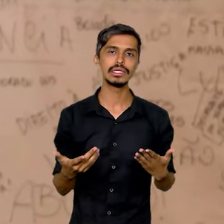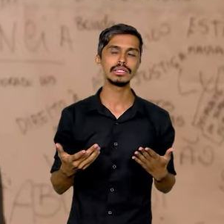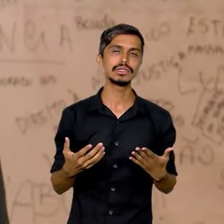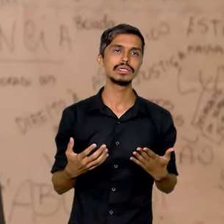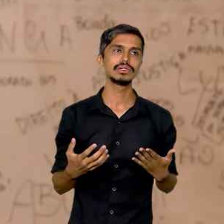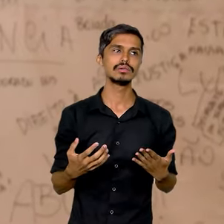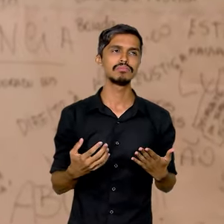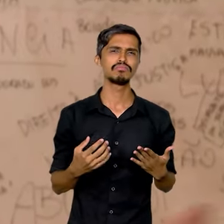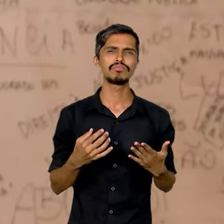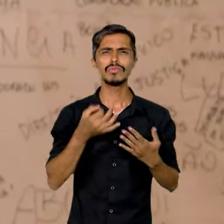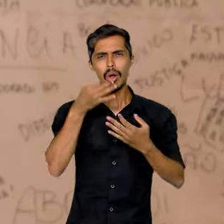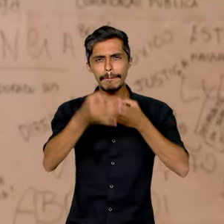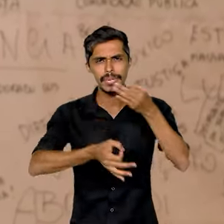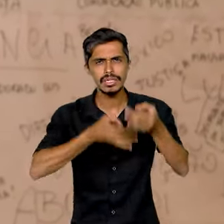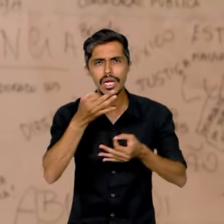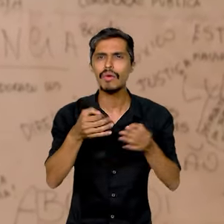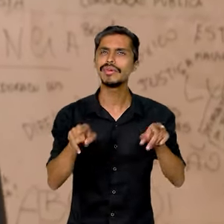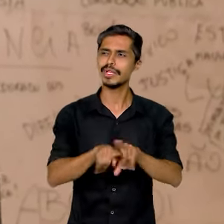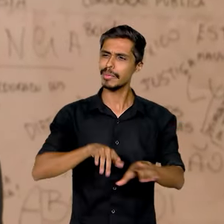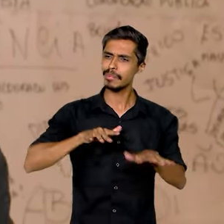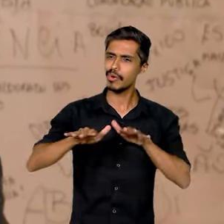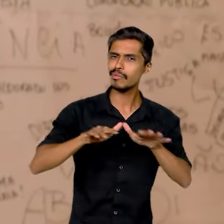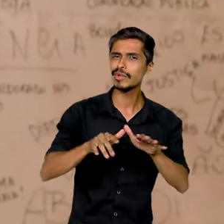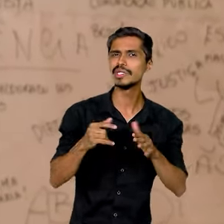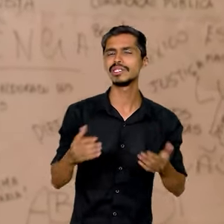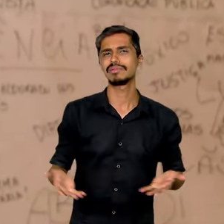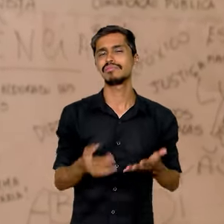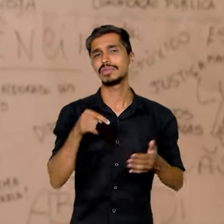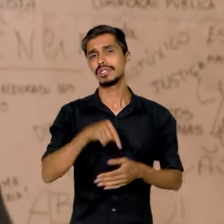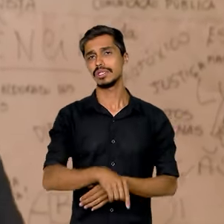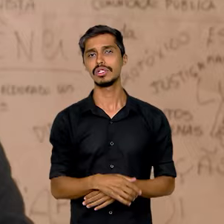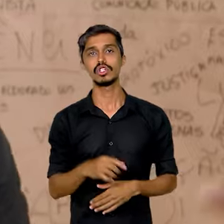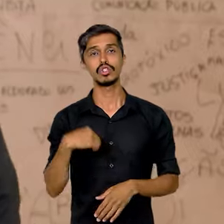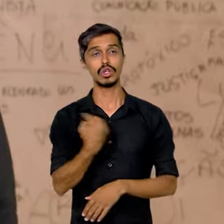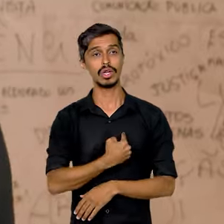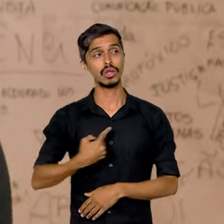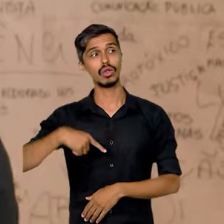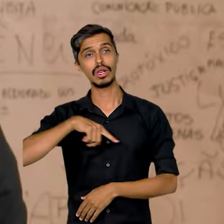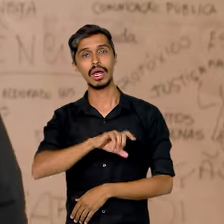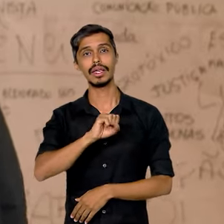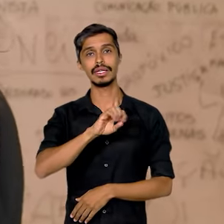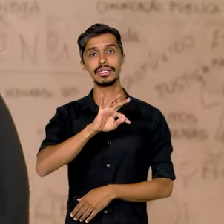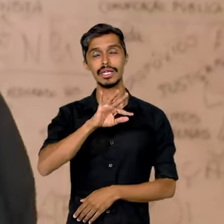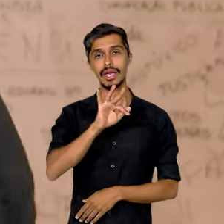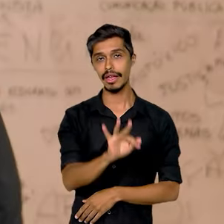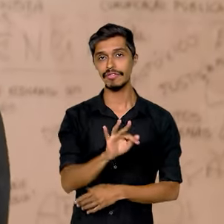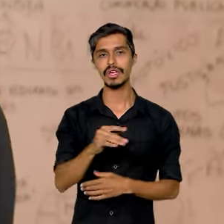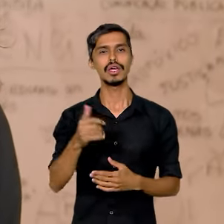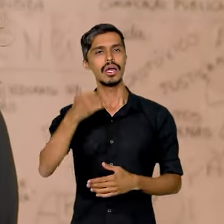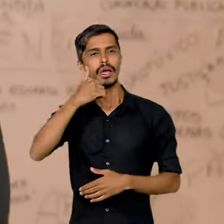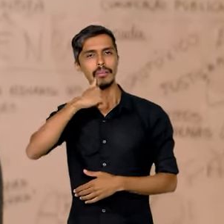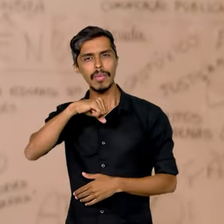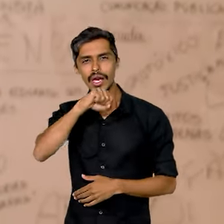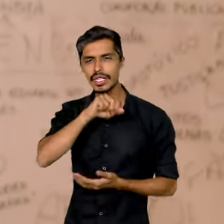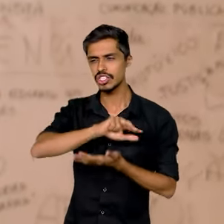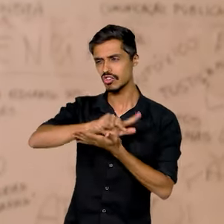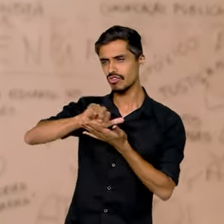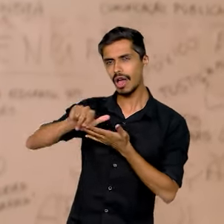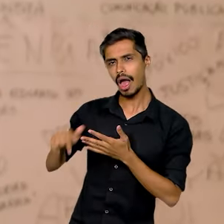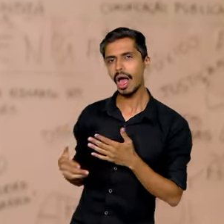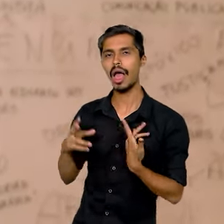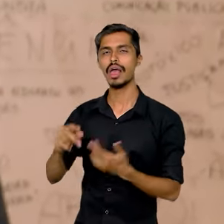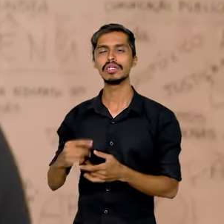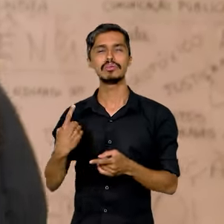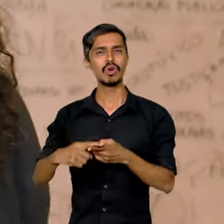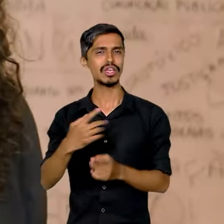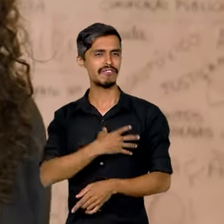tem se manifestado, mas também se movimentado em prol disso. Hoje nós estávamos no STF com Mães de Maio, Mães da Maré e várias outras mães que infelizmente perderam seus